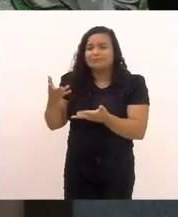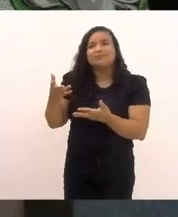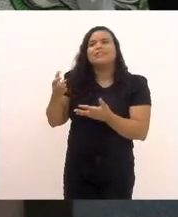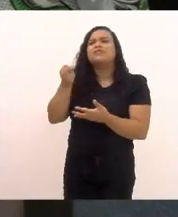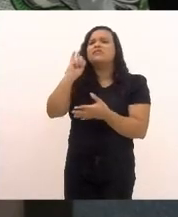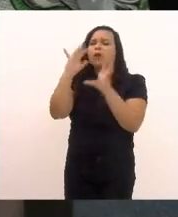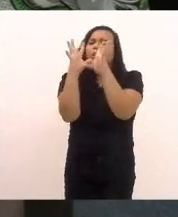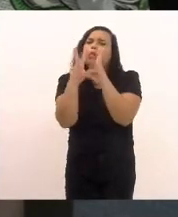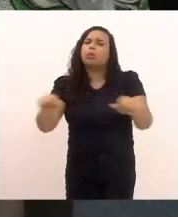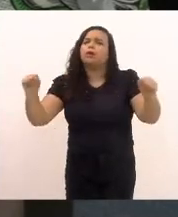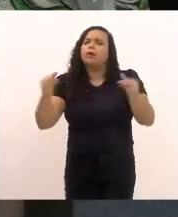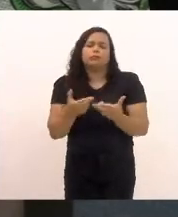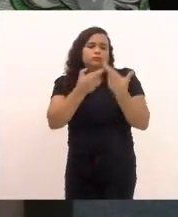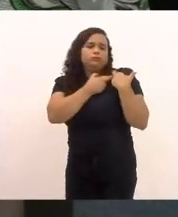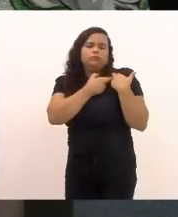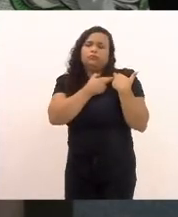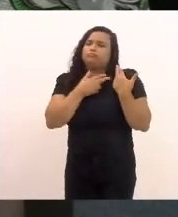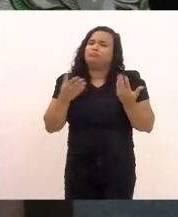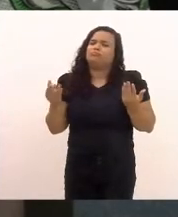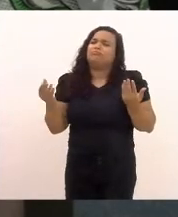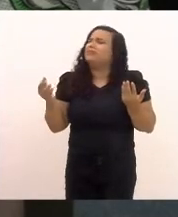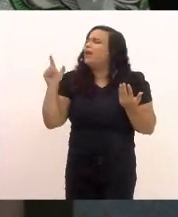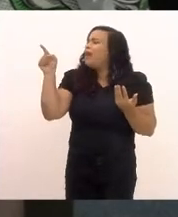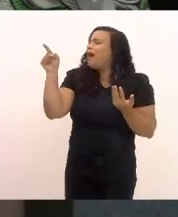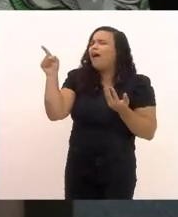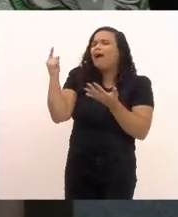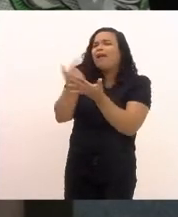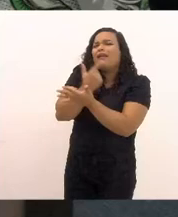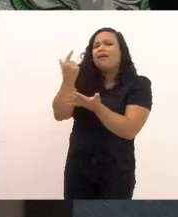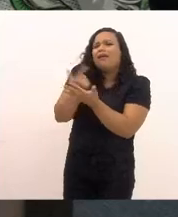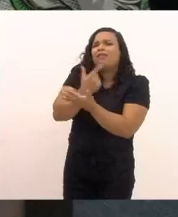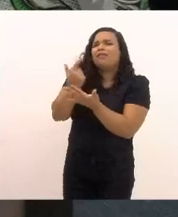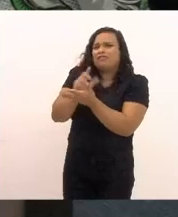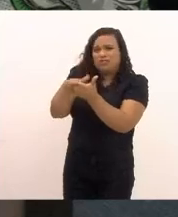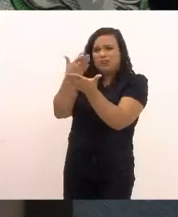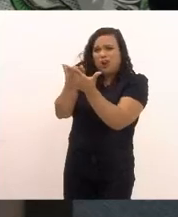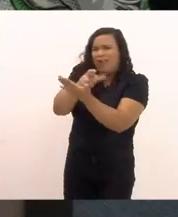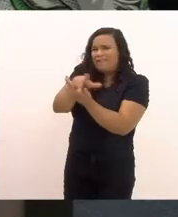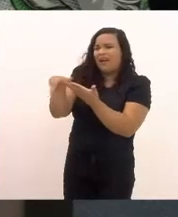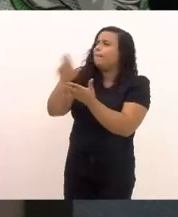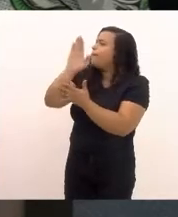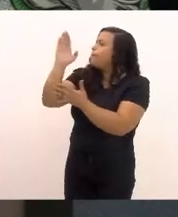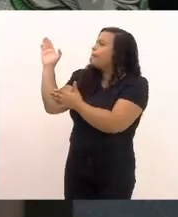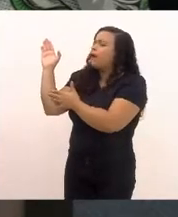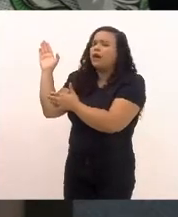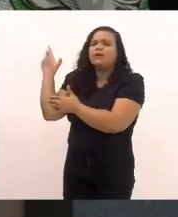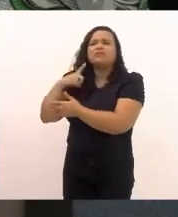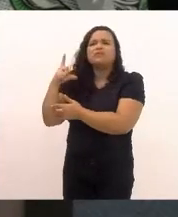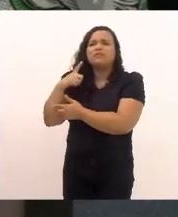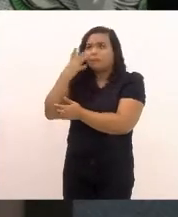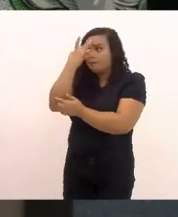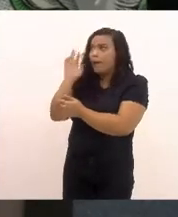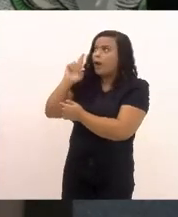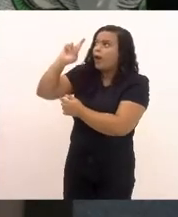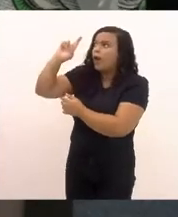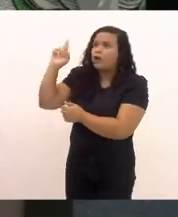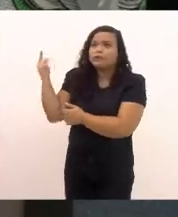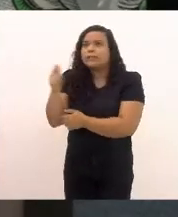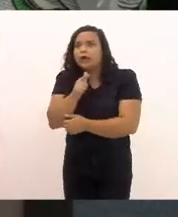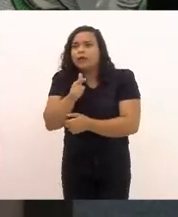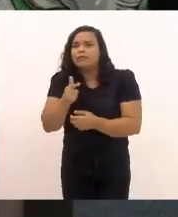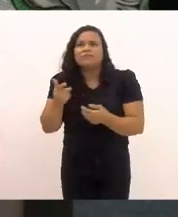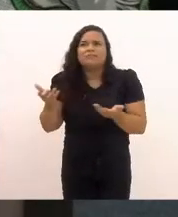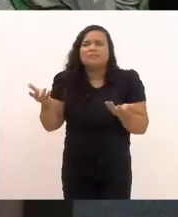que as bibliotecas escolares vão ter bibliotecários concursados, enfim? Então, nesse sentido, apesar de reconhecer